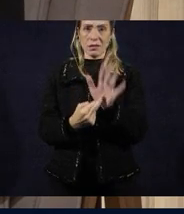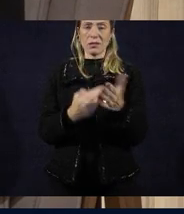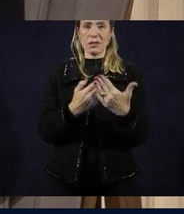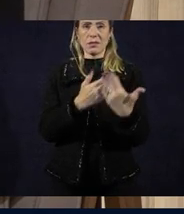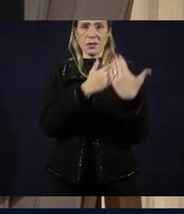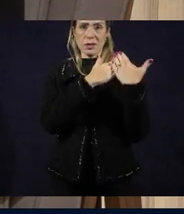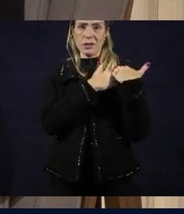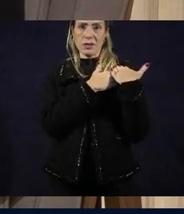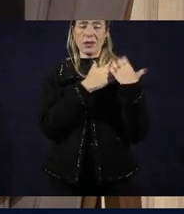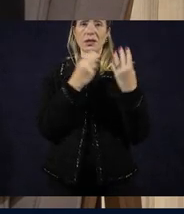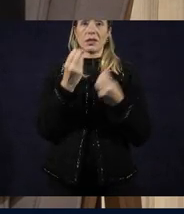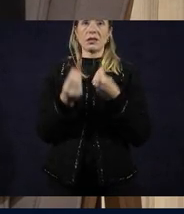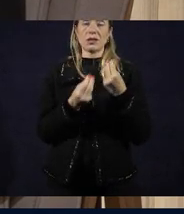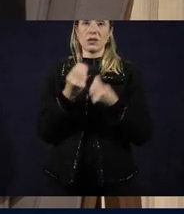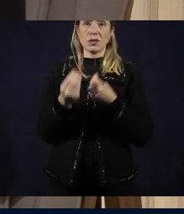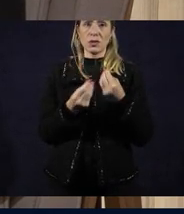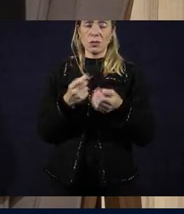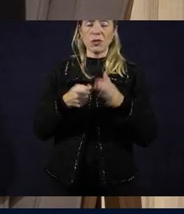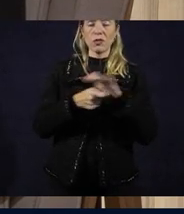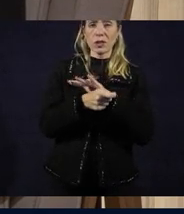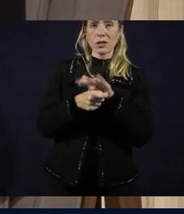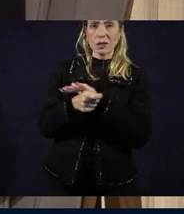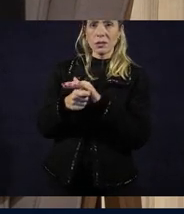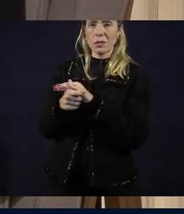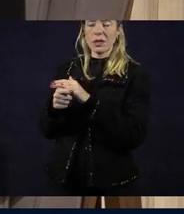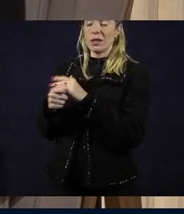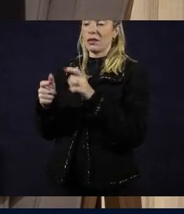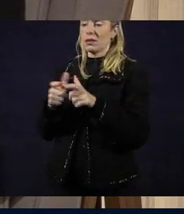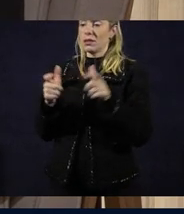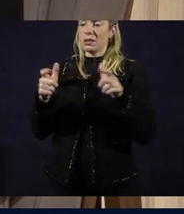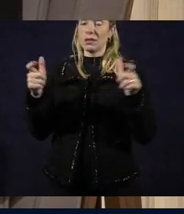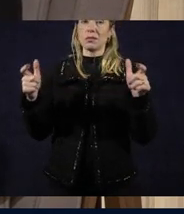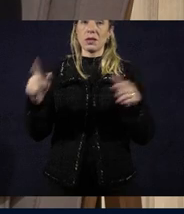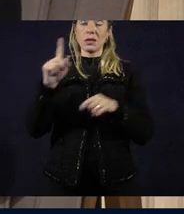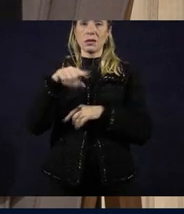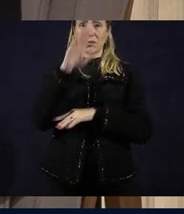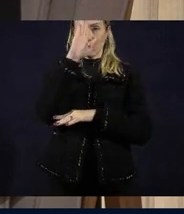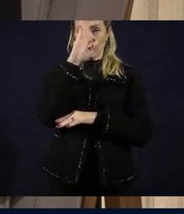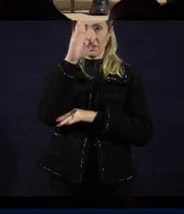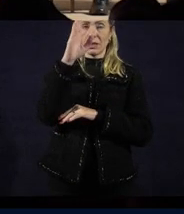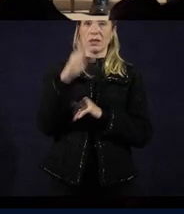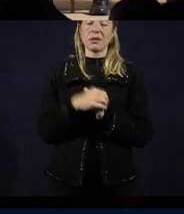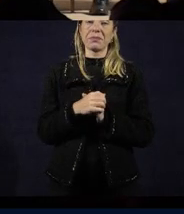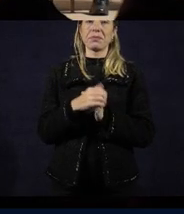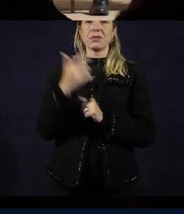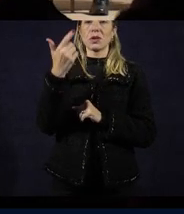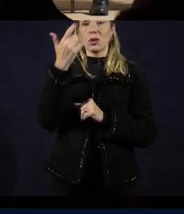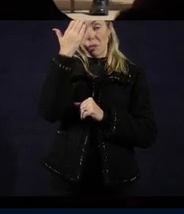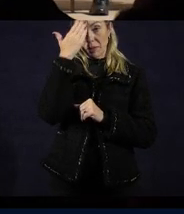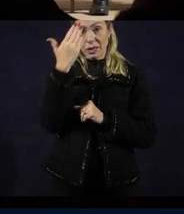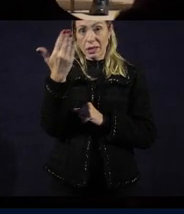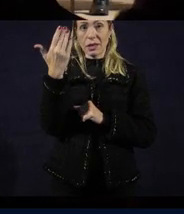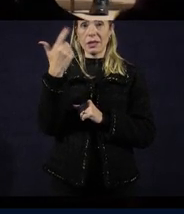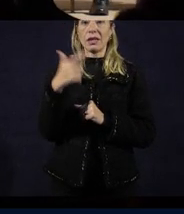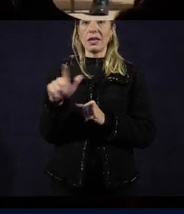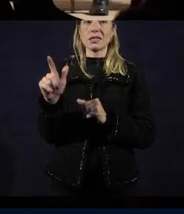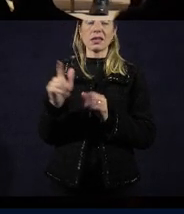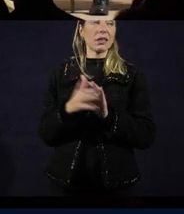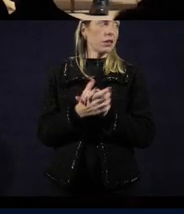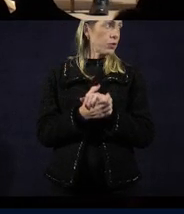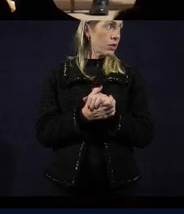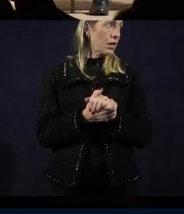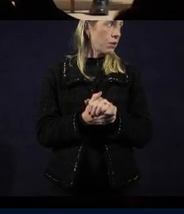como indutor para financiamento de crescimento e essa aproximação é fundamental então mais uma vez aí obrigado a todos vocês um grande prazer e